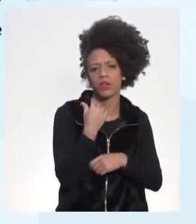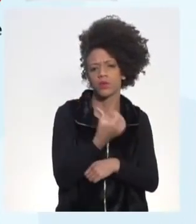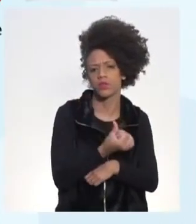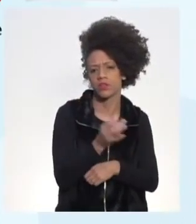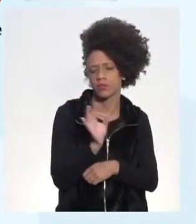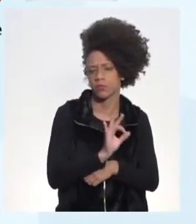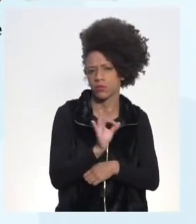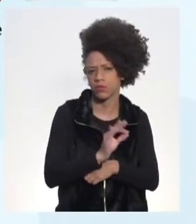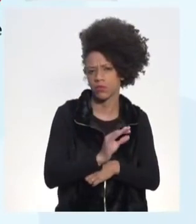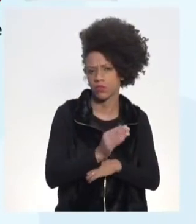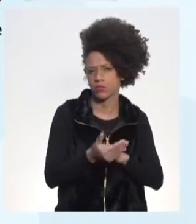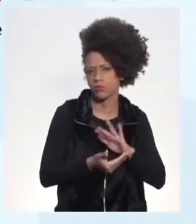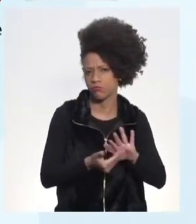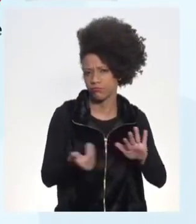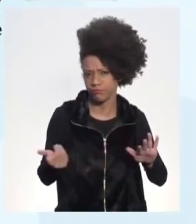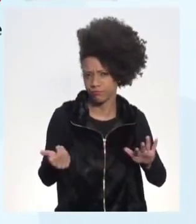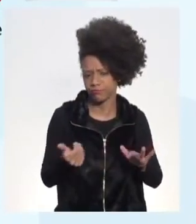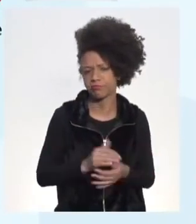6% de desconto.